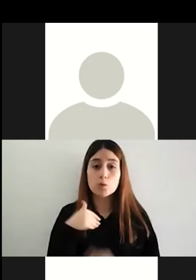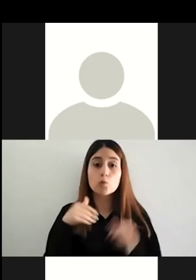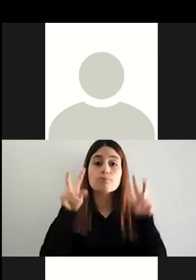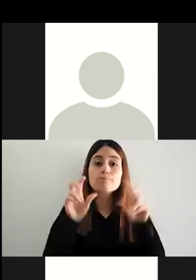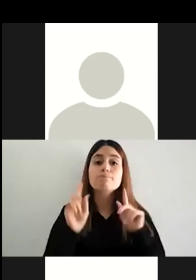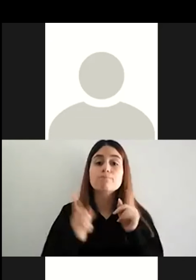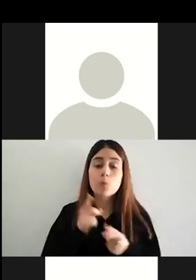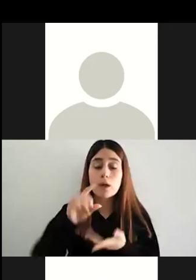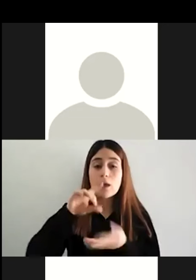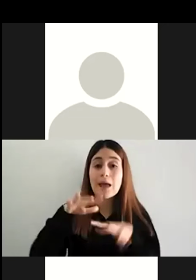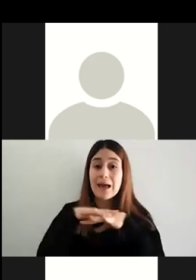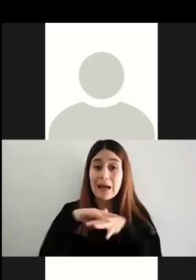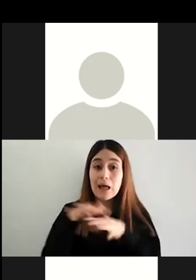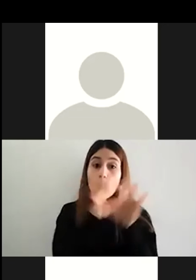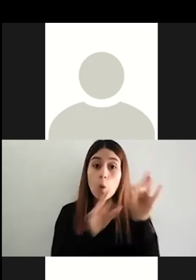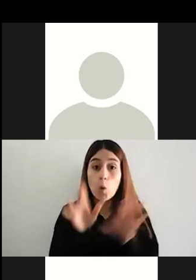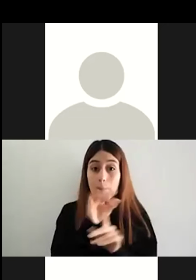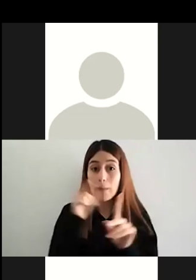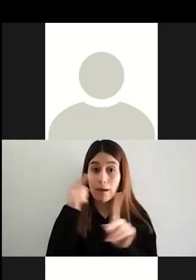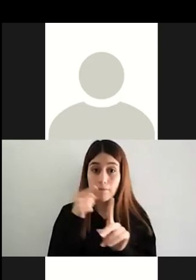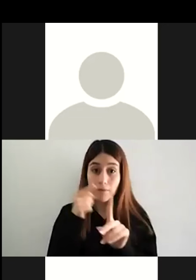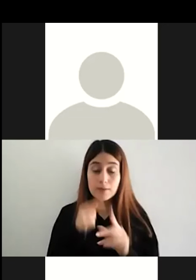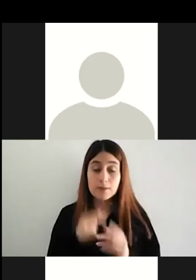redes europeias de referência.